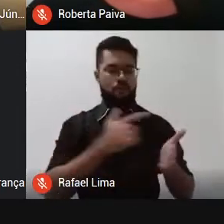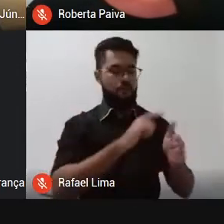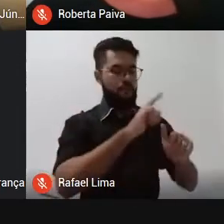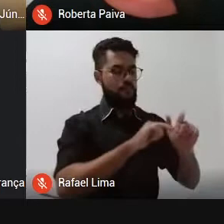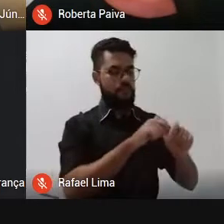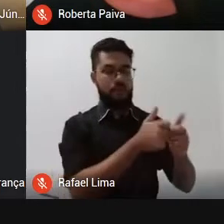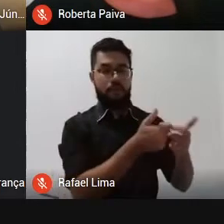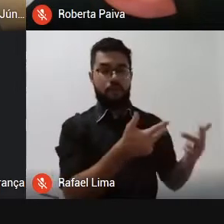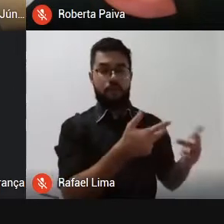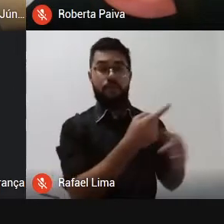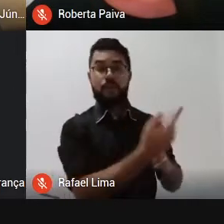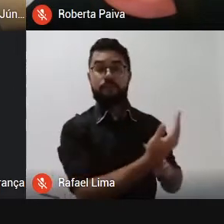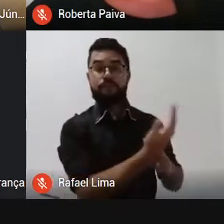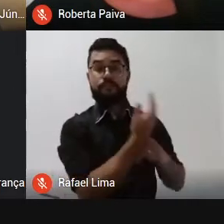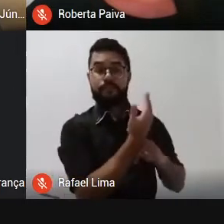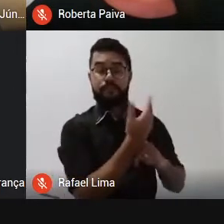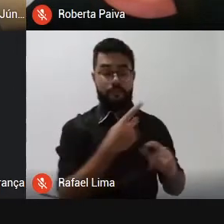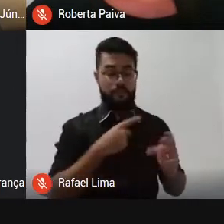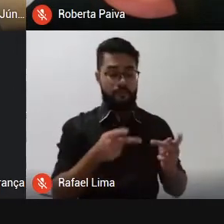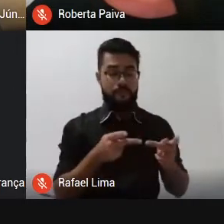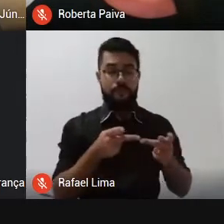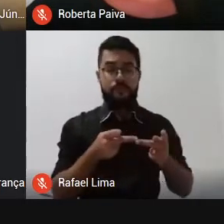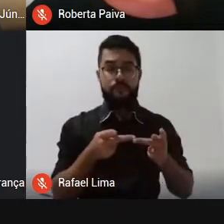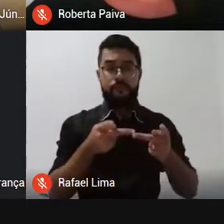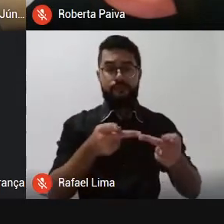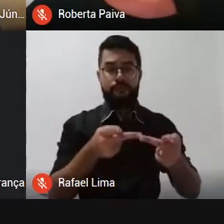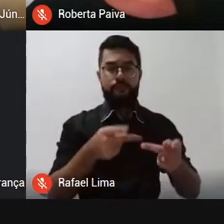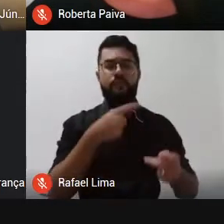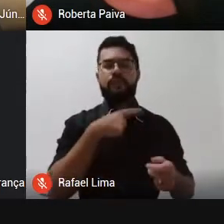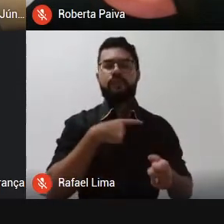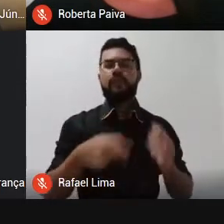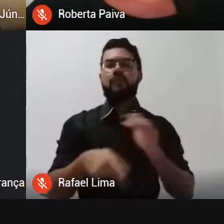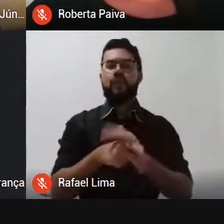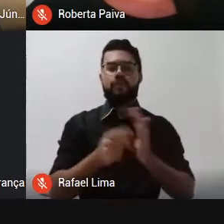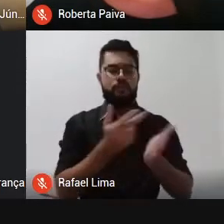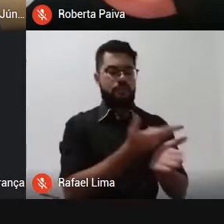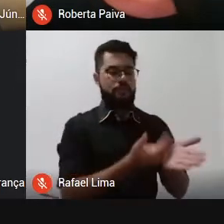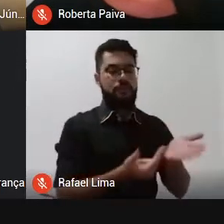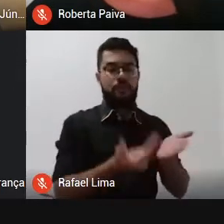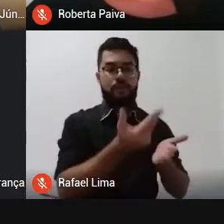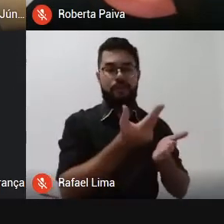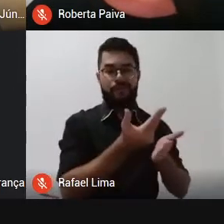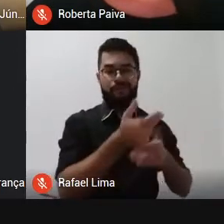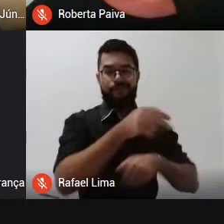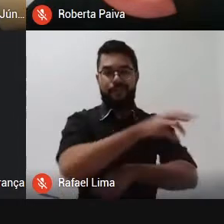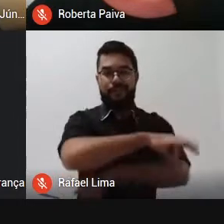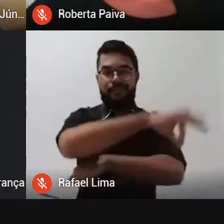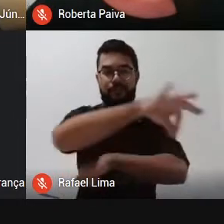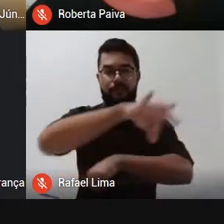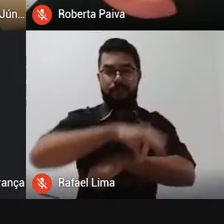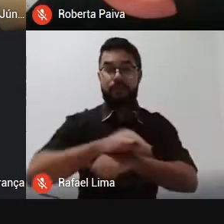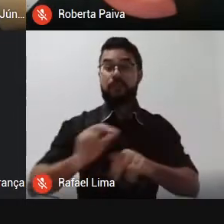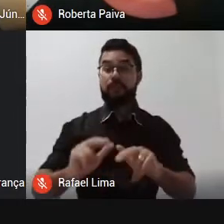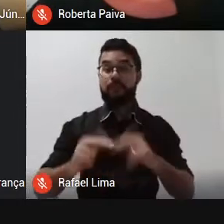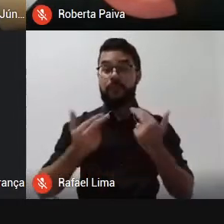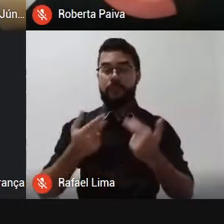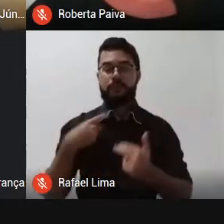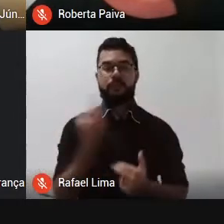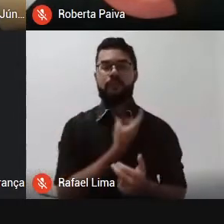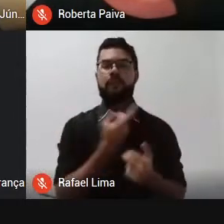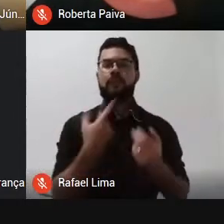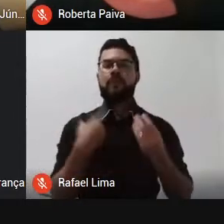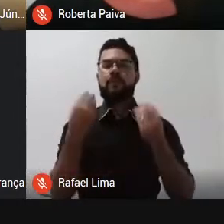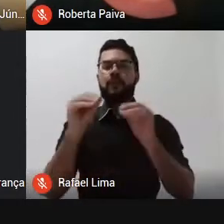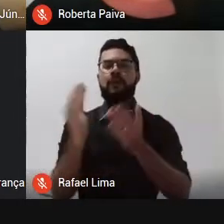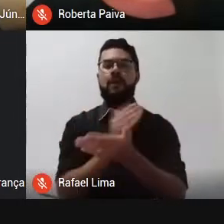no desenvolvimento de um projeto de forma autônoma na disciplina de projeto arquitetônico. Então, para isso, utilizamos alguns recursos, e o